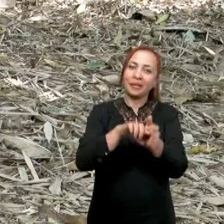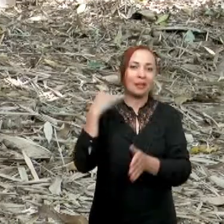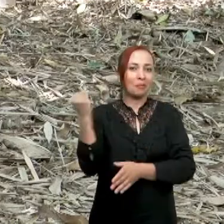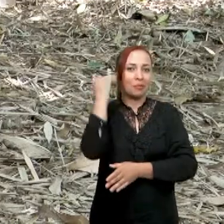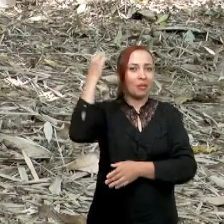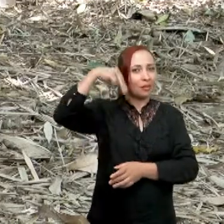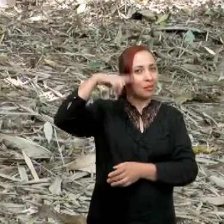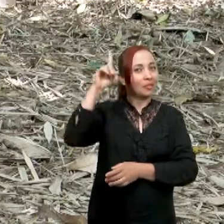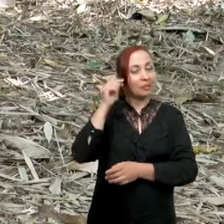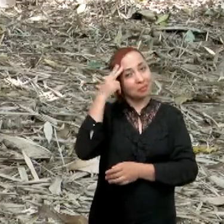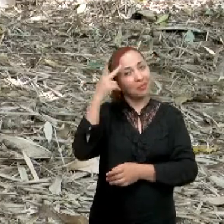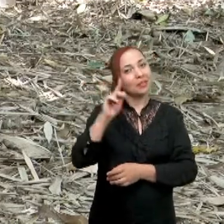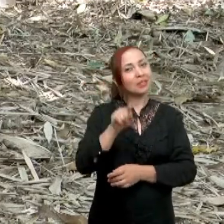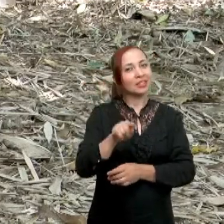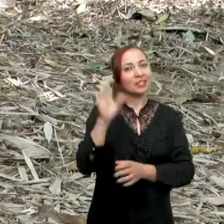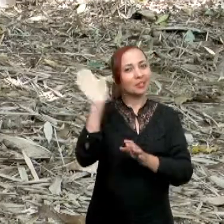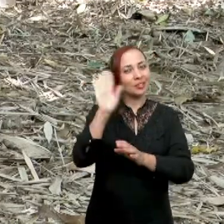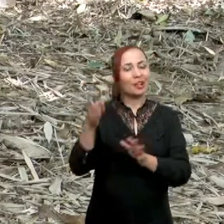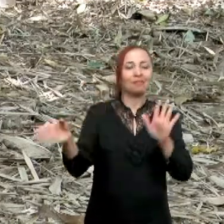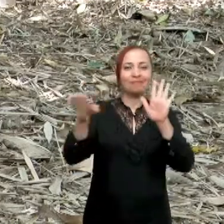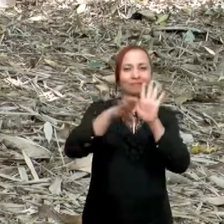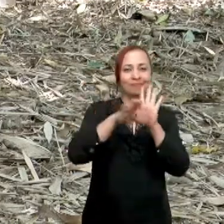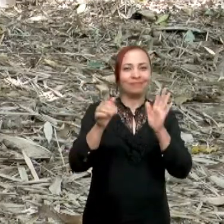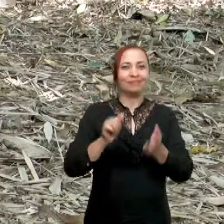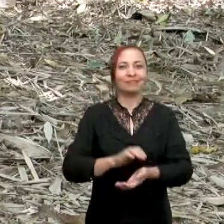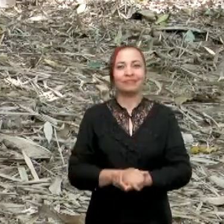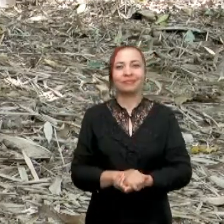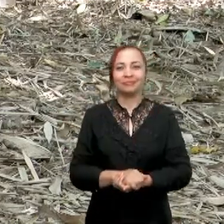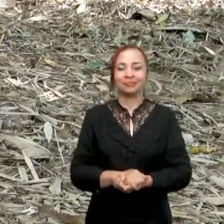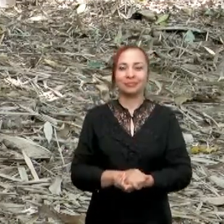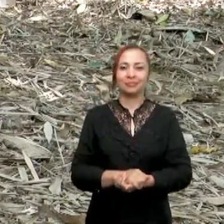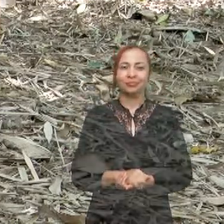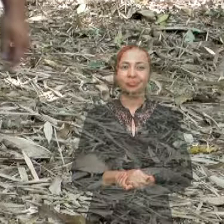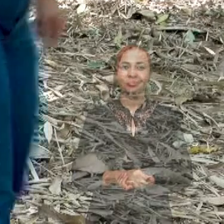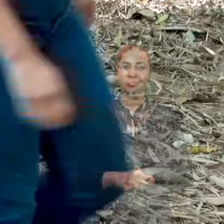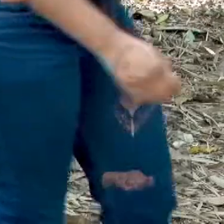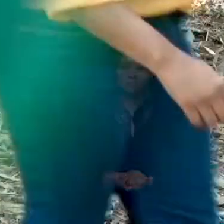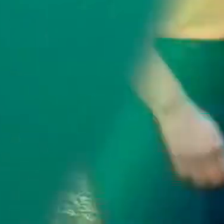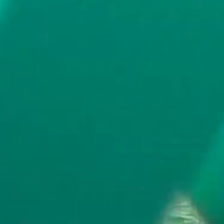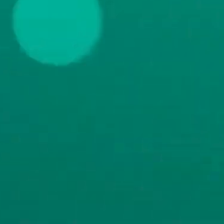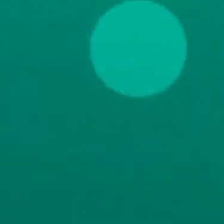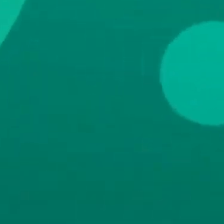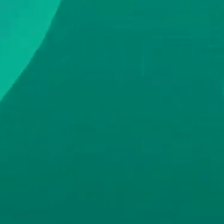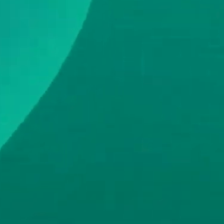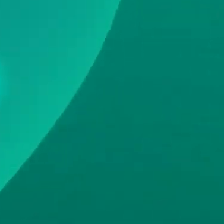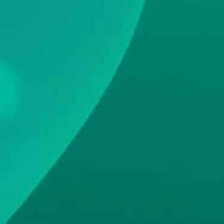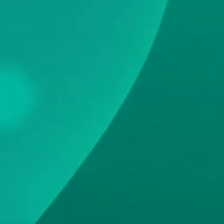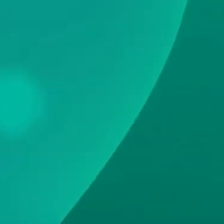importantes daqui do Nordeste para você. Tchau, tchau e até lá!